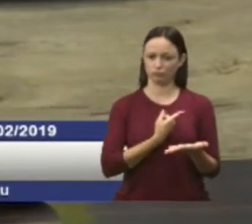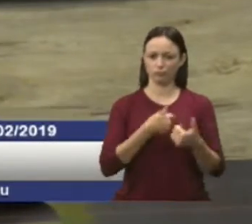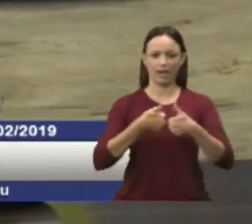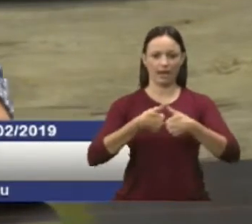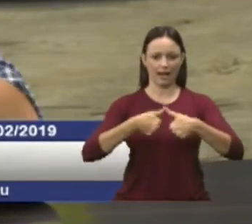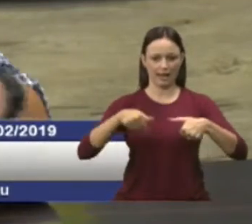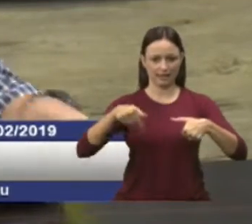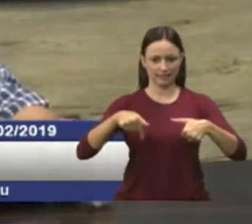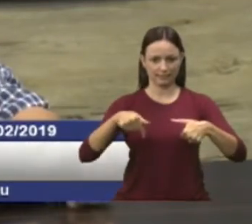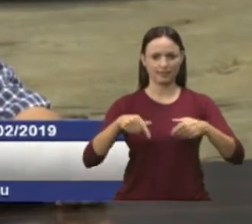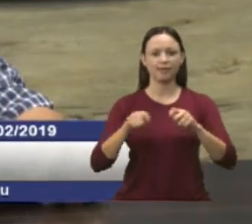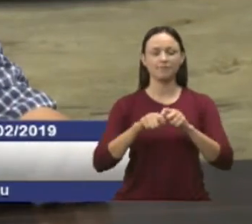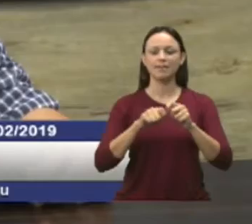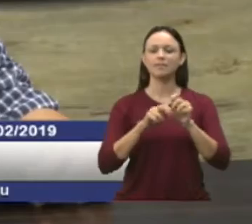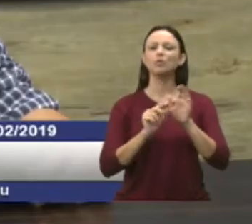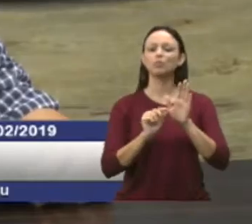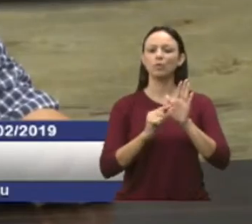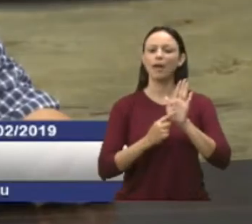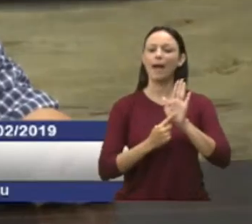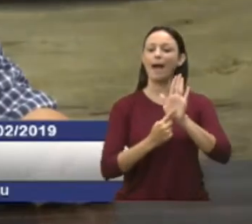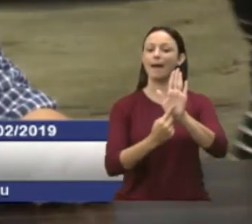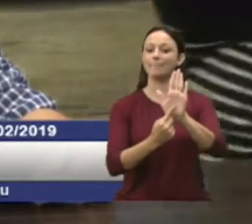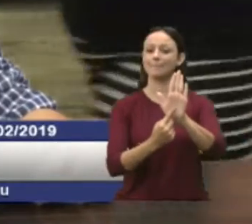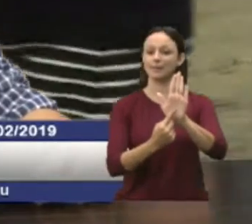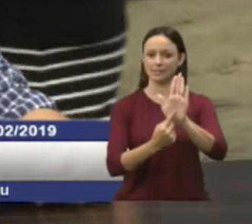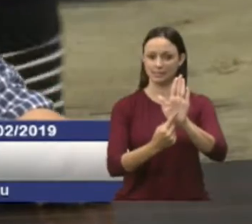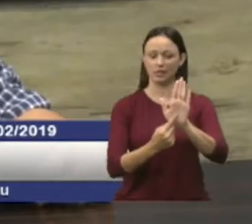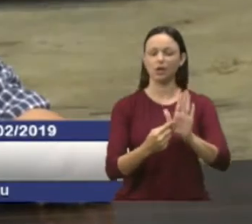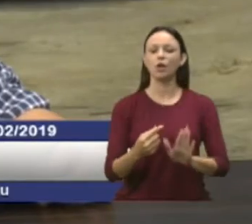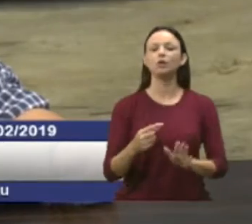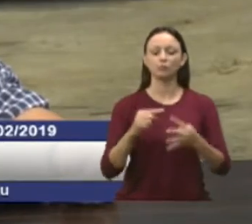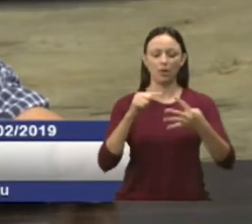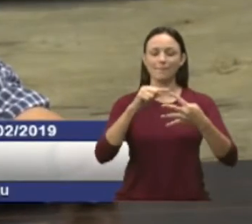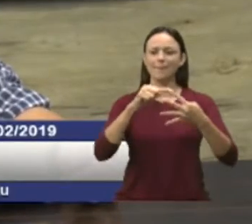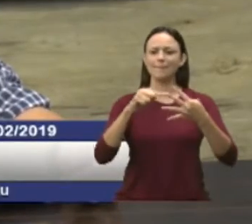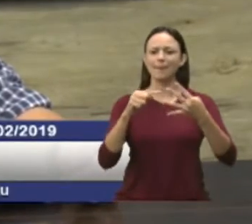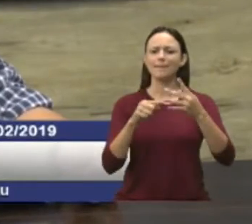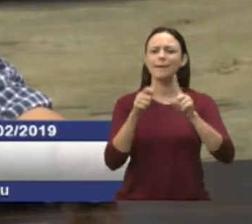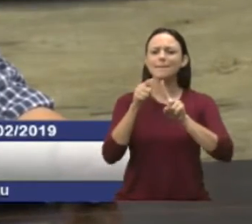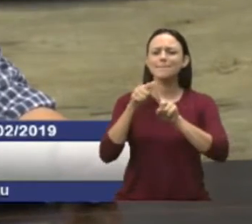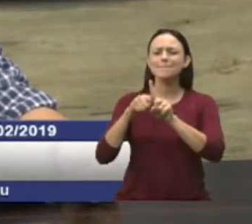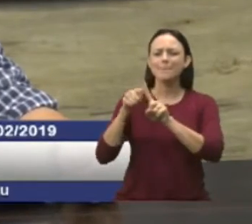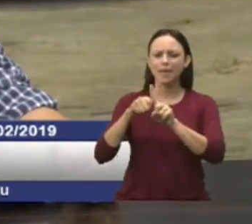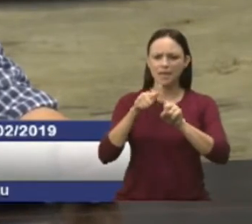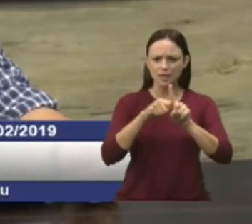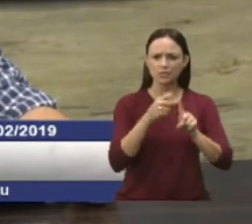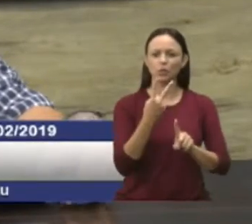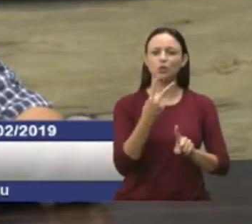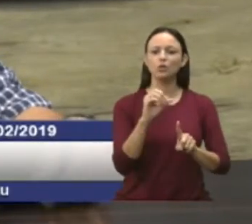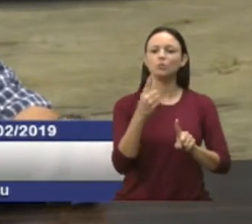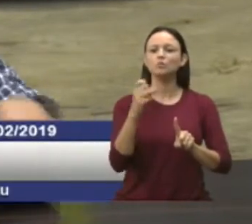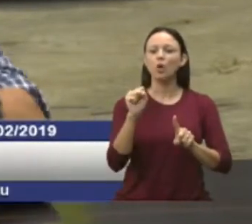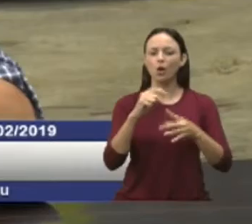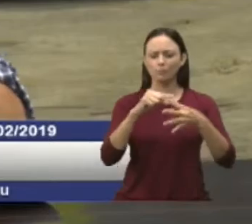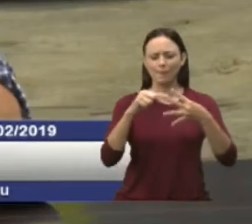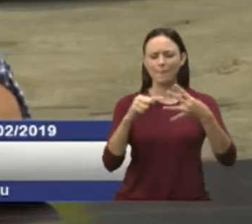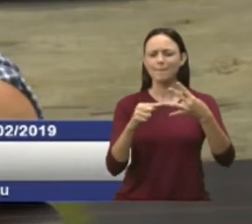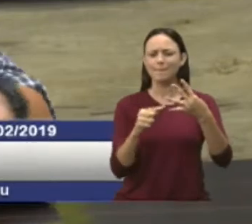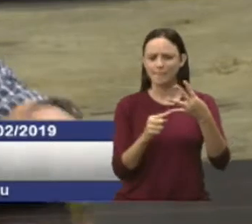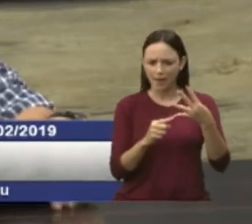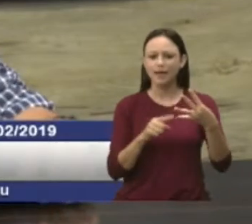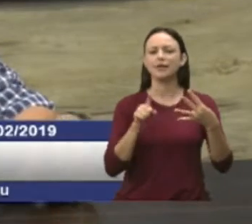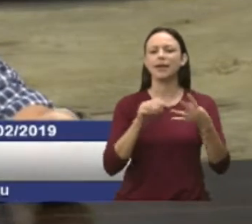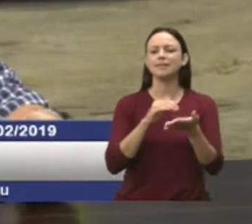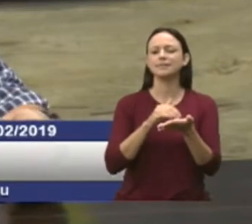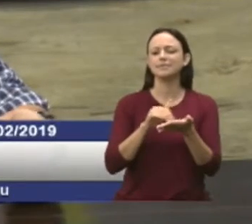para fazer a apresentação do terceiro quadrimestre do ano de 2018 da